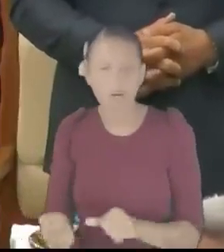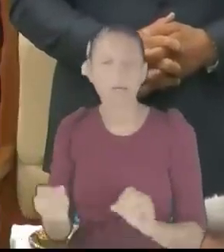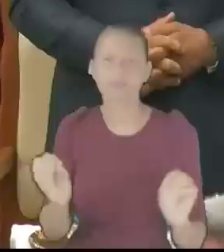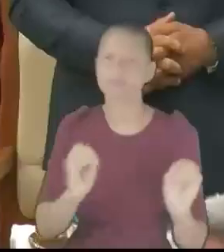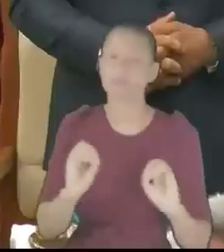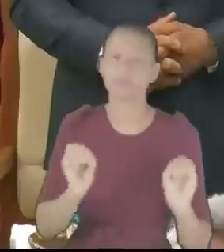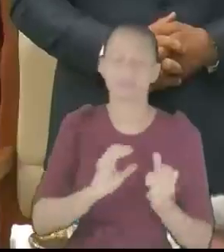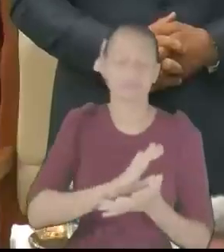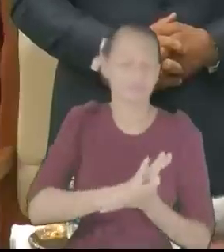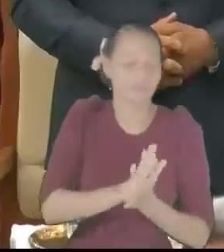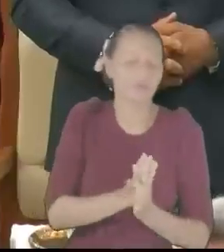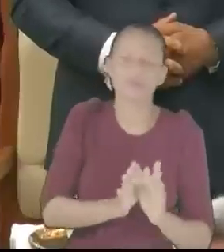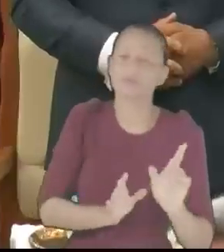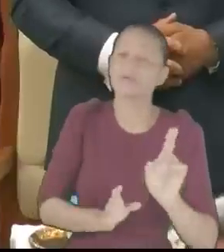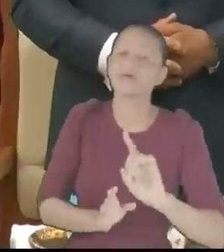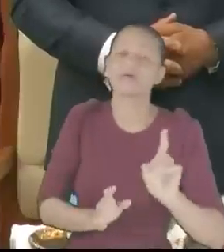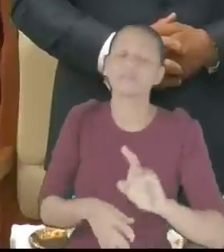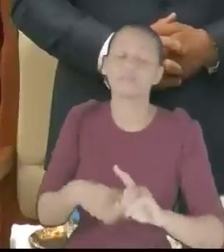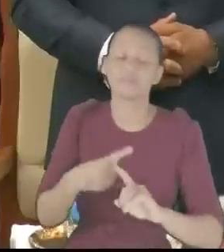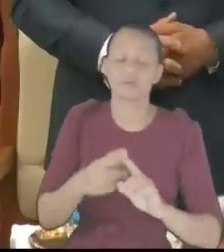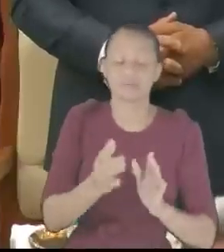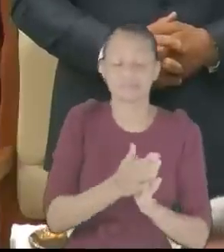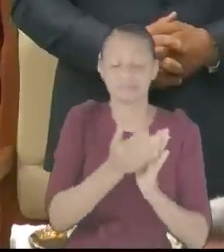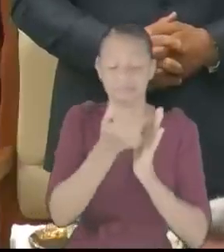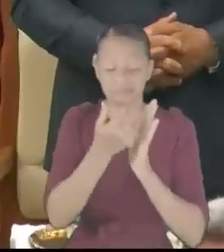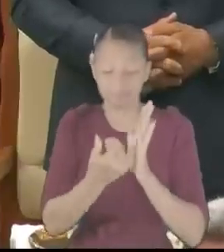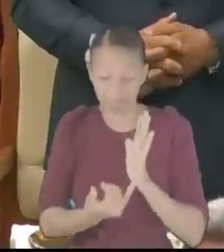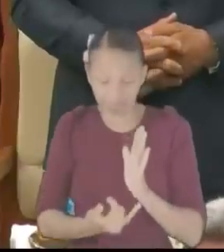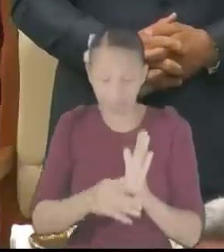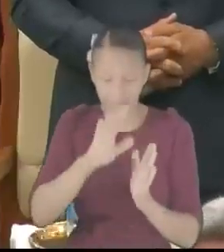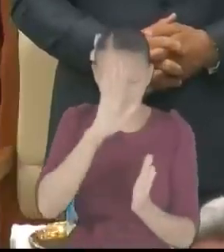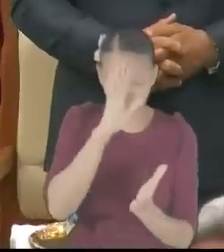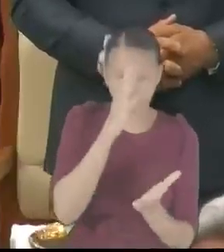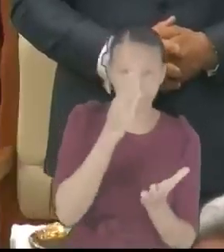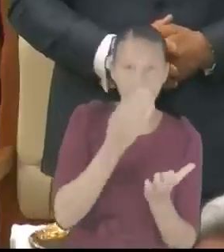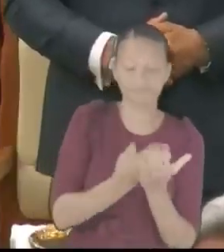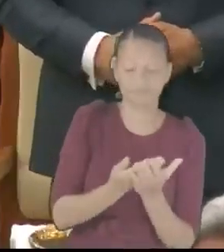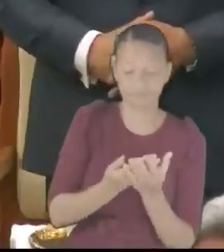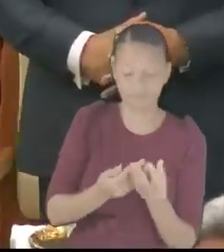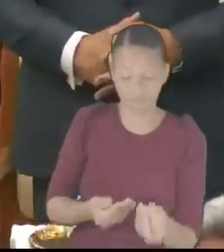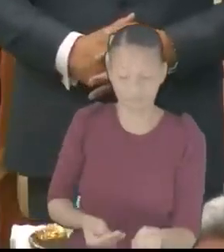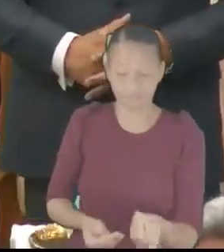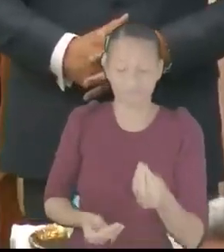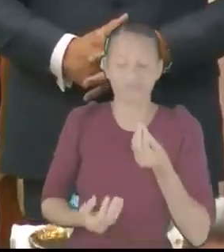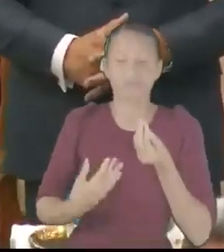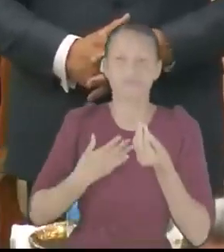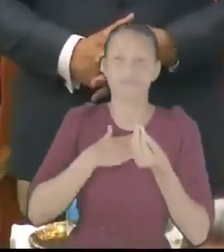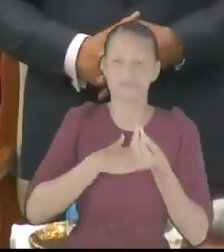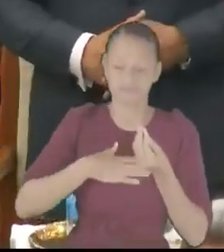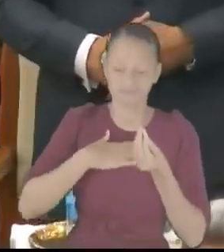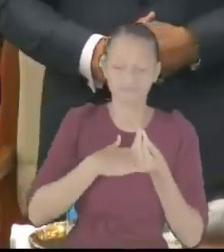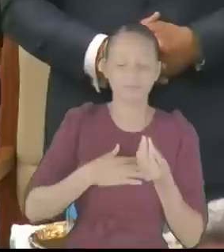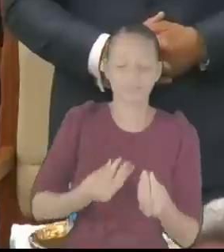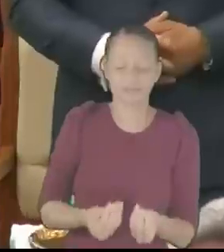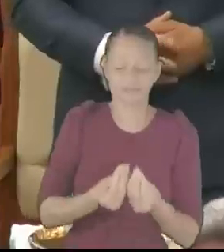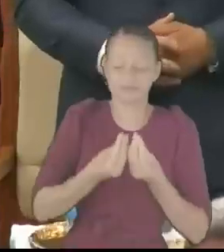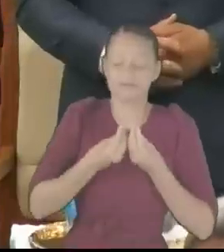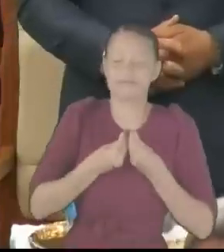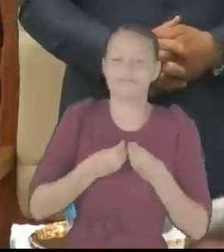é discriminação. É que a Bíblia diz que os que creram, os que receberam de bom grado a palavra,